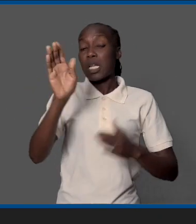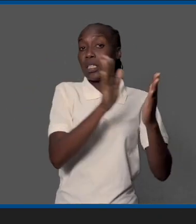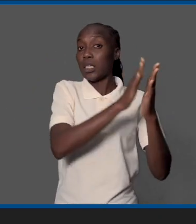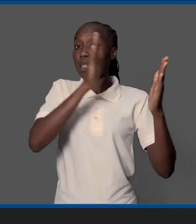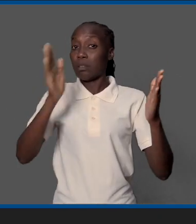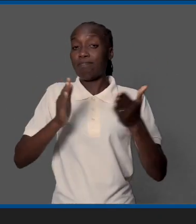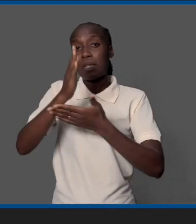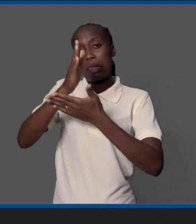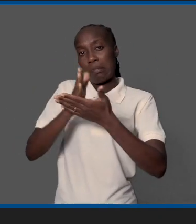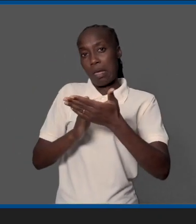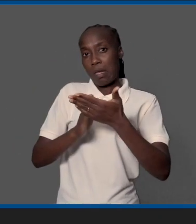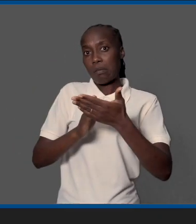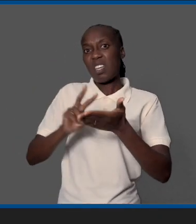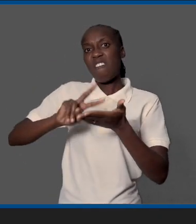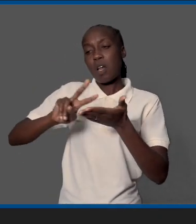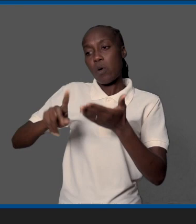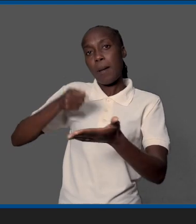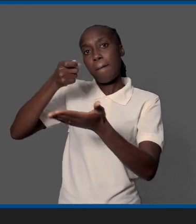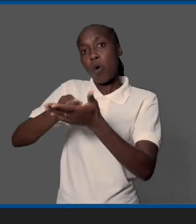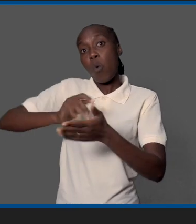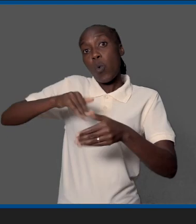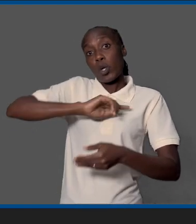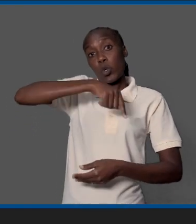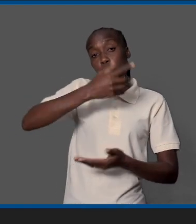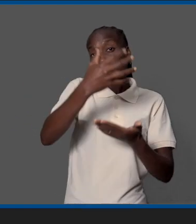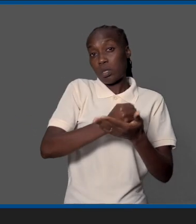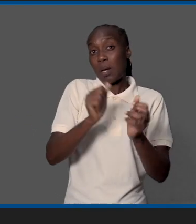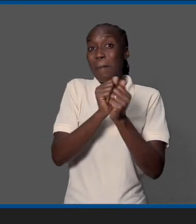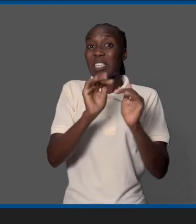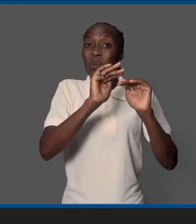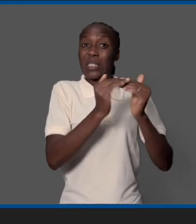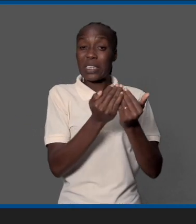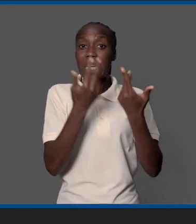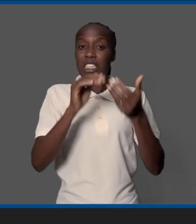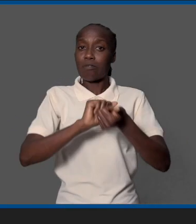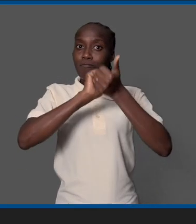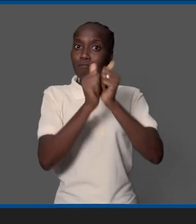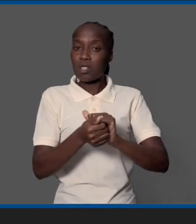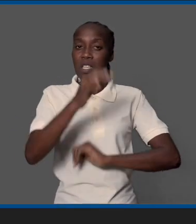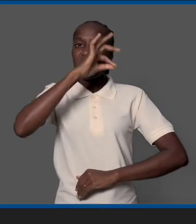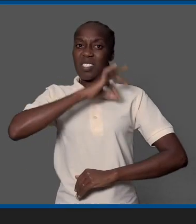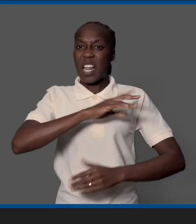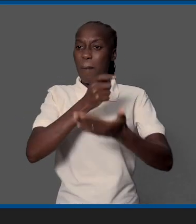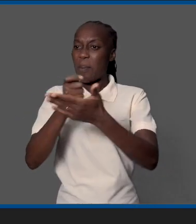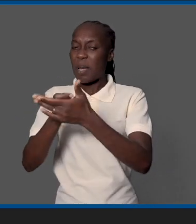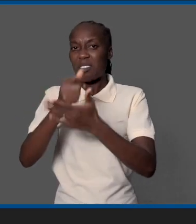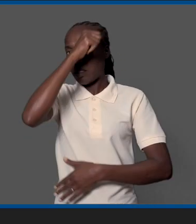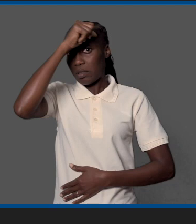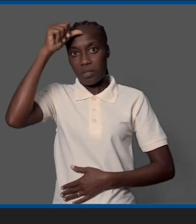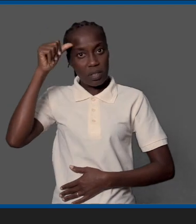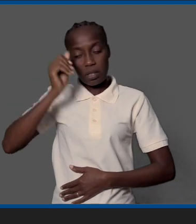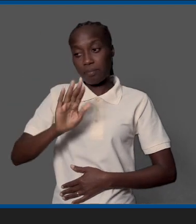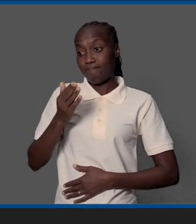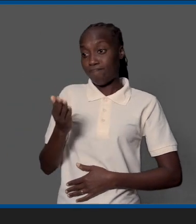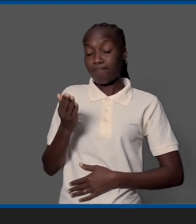tem implicações diretas na vida dos colaboradores do febrador coxinho. Mesmo fazer racha de